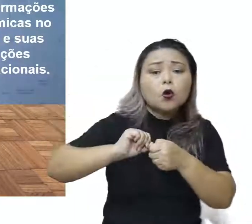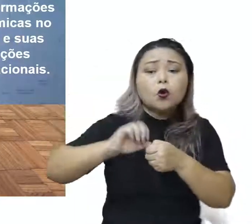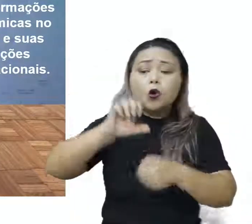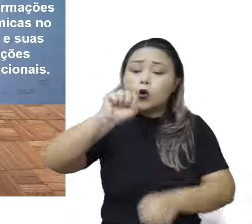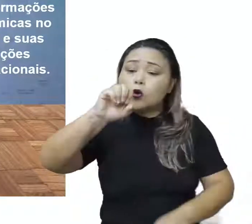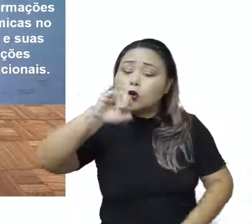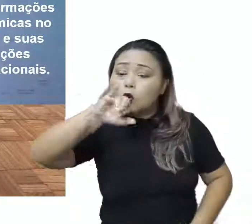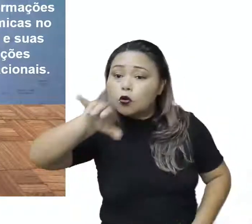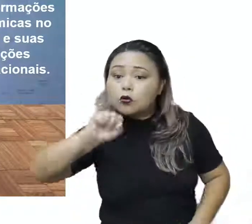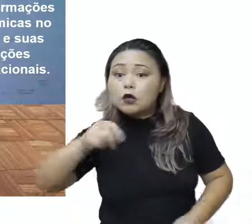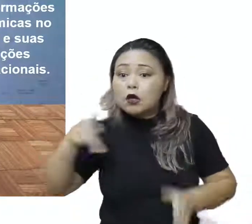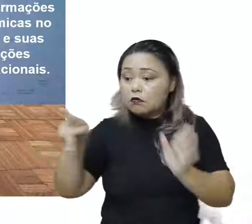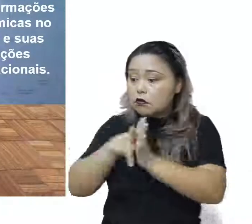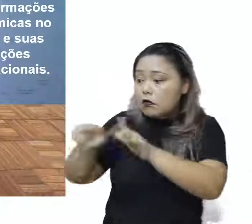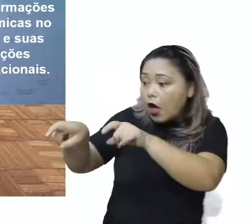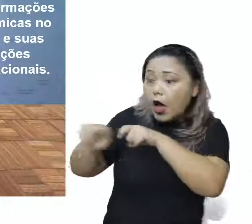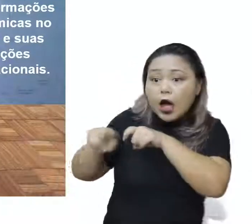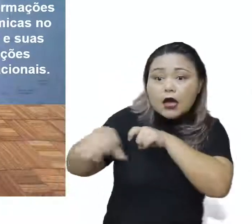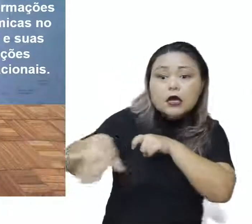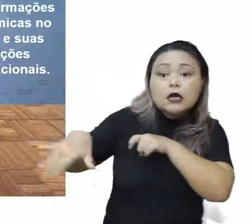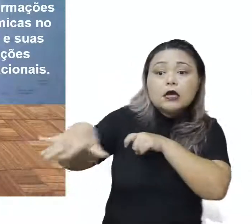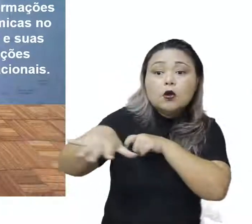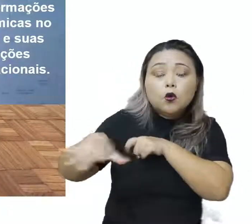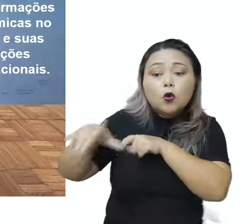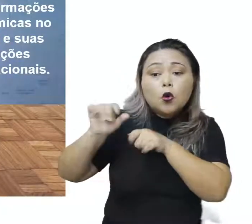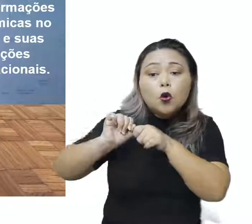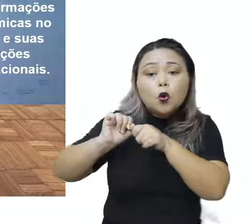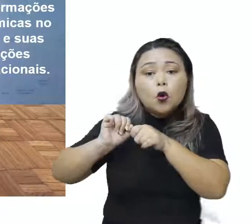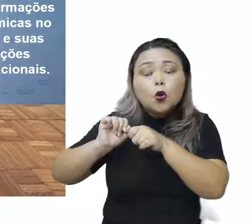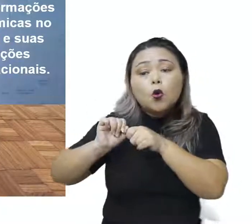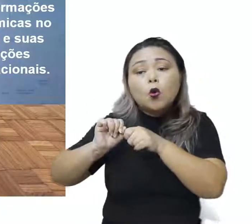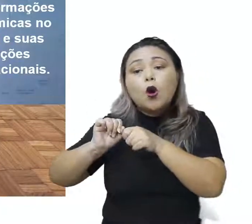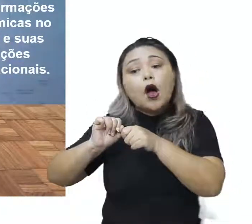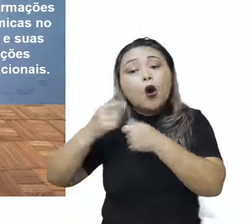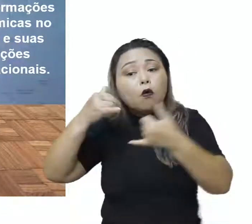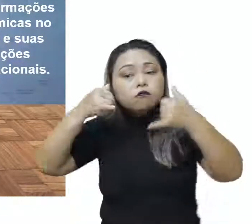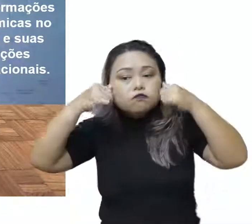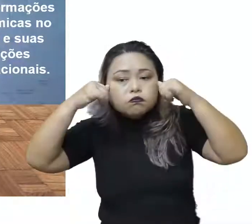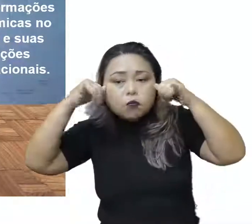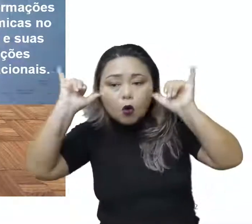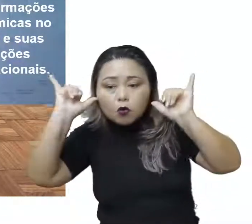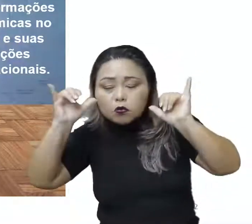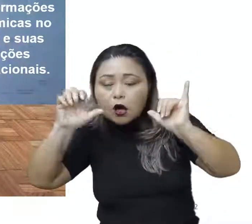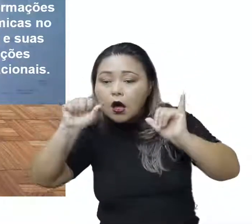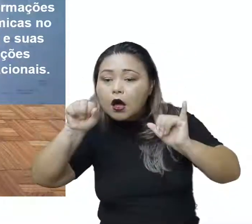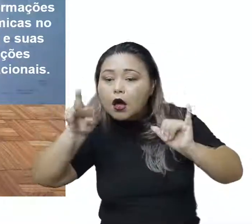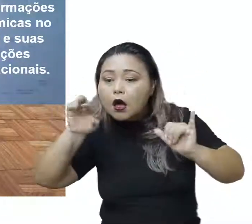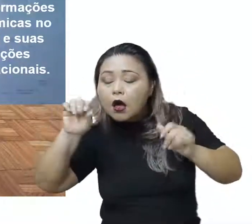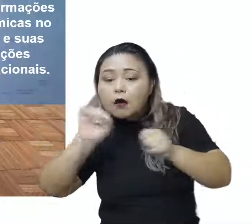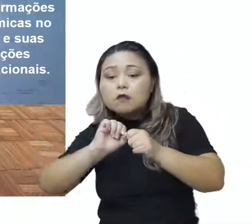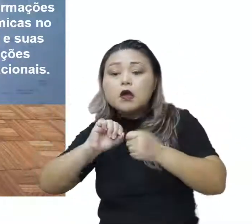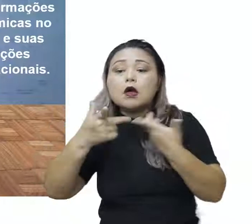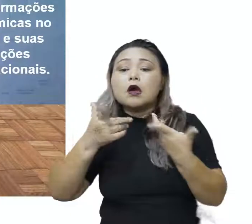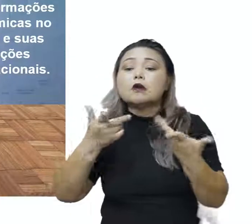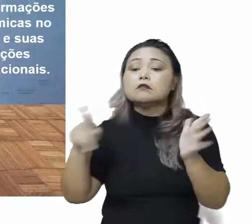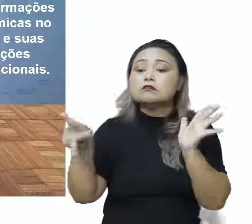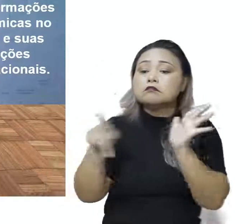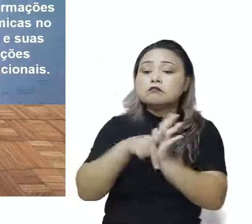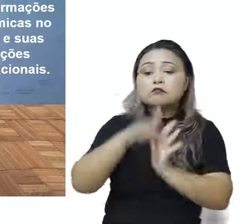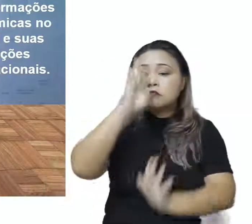soja, que é um produto agrícola, a arroba do boi, que é um produto da pecuária